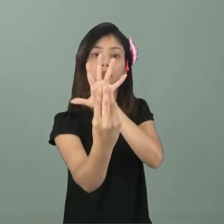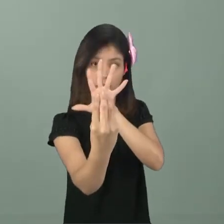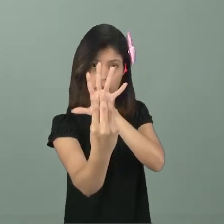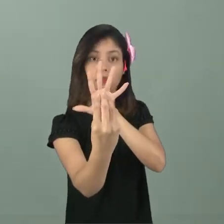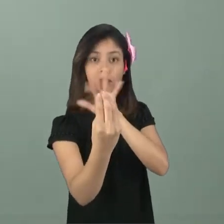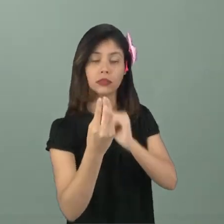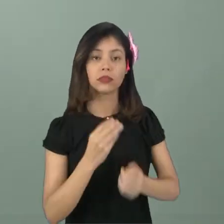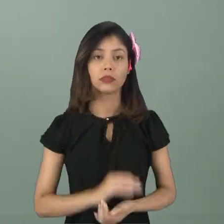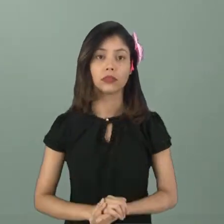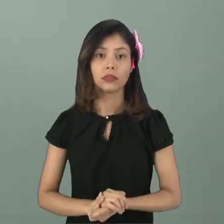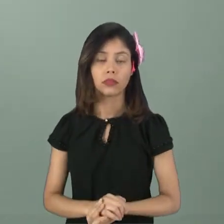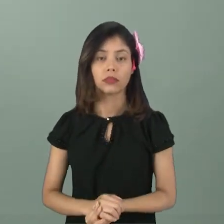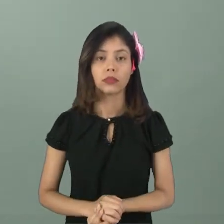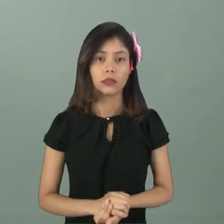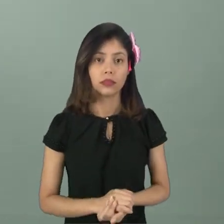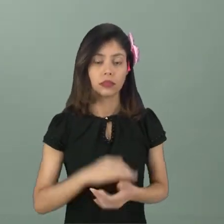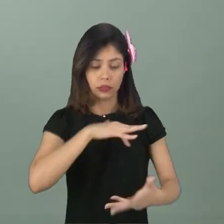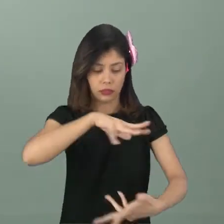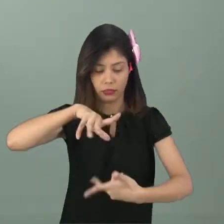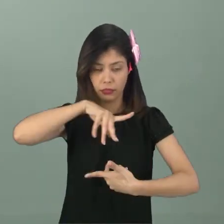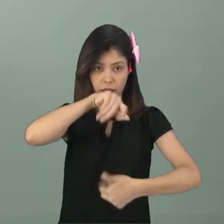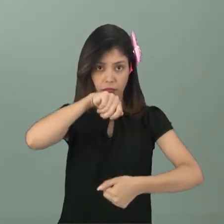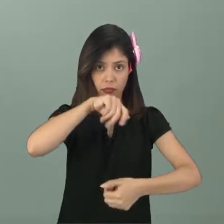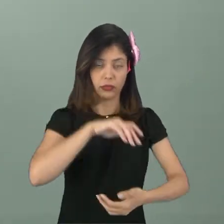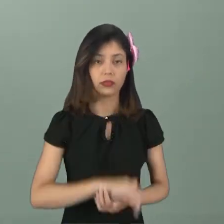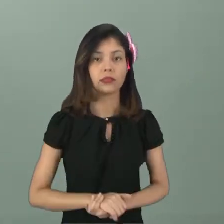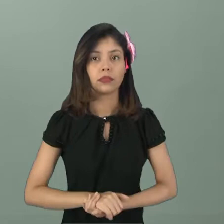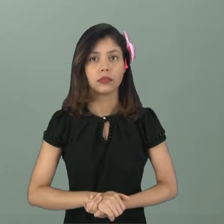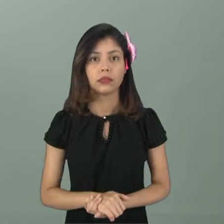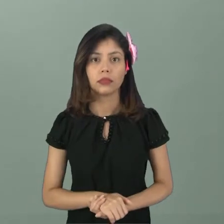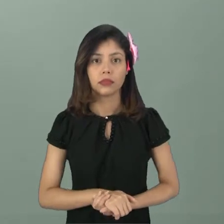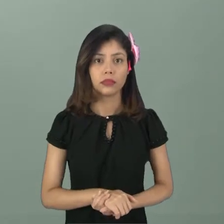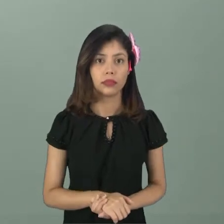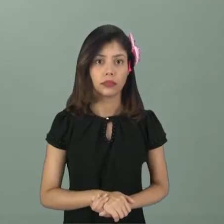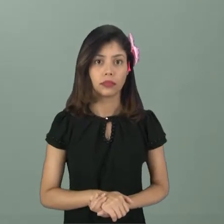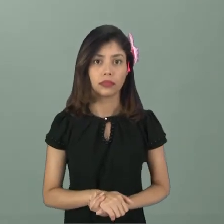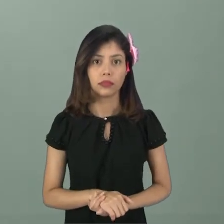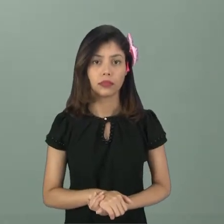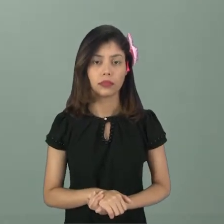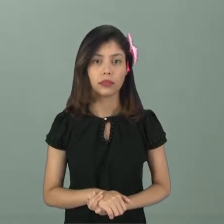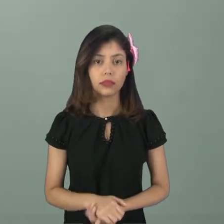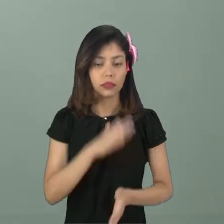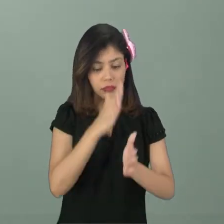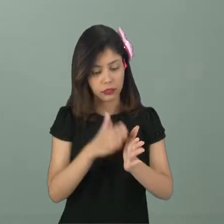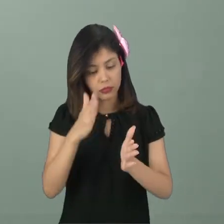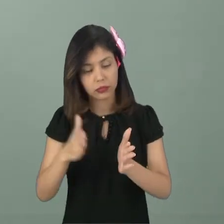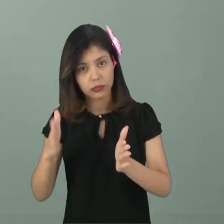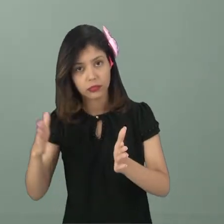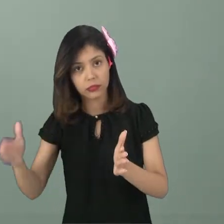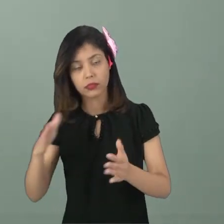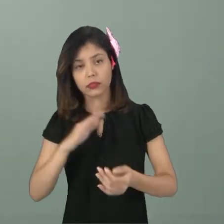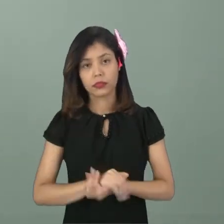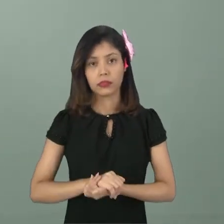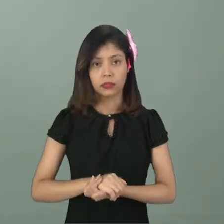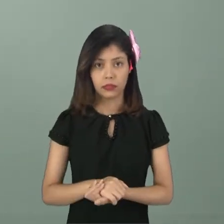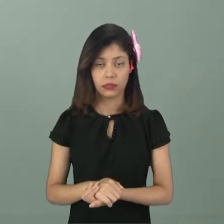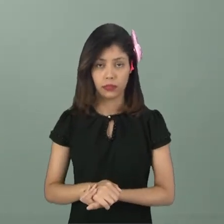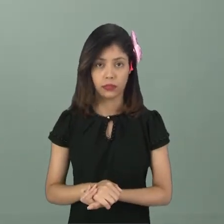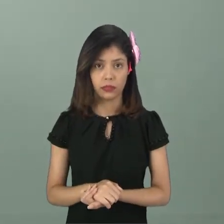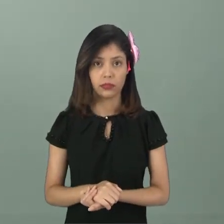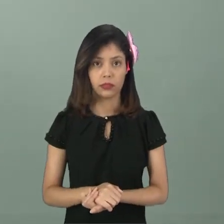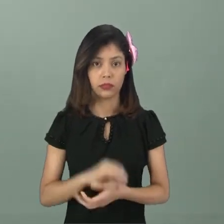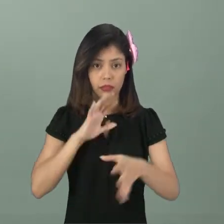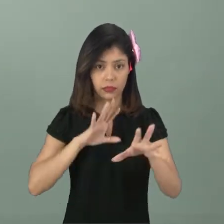emite a luz para a Terra, né? E aí cada fase dela está de acordo com